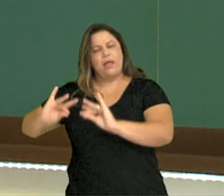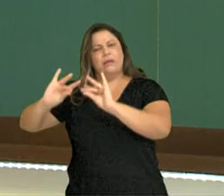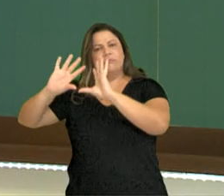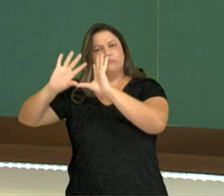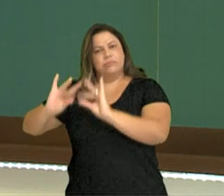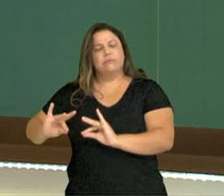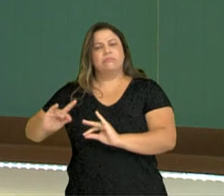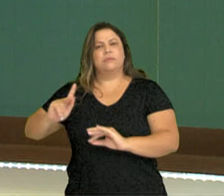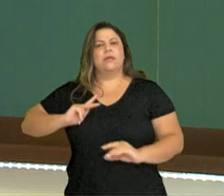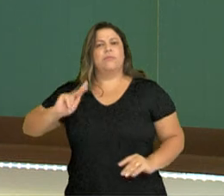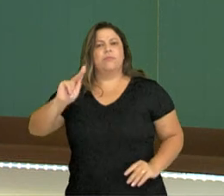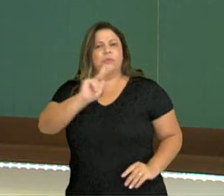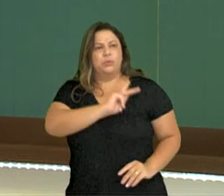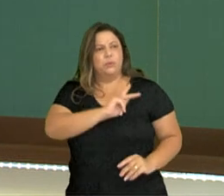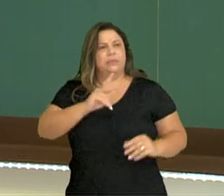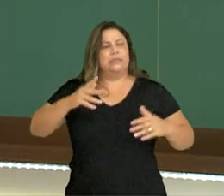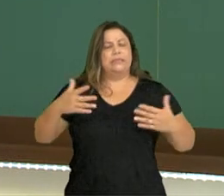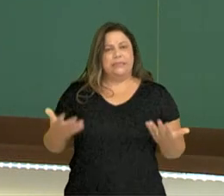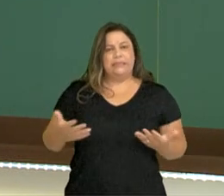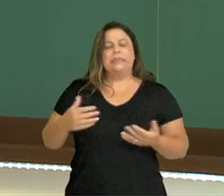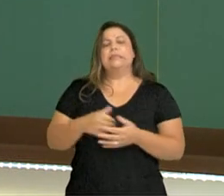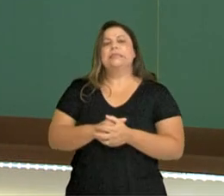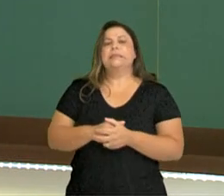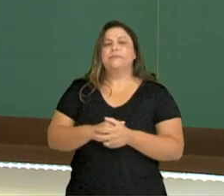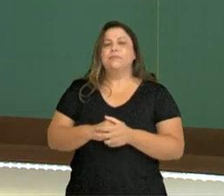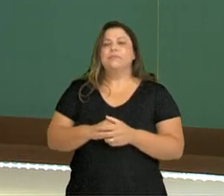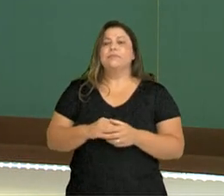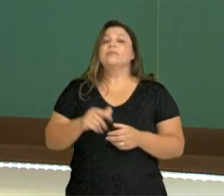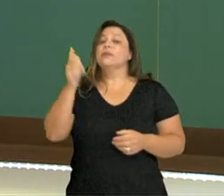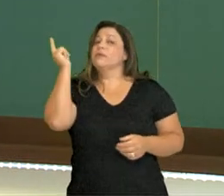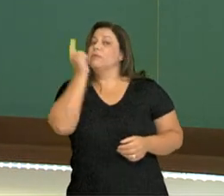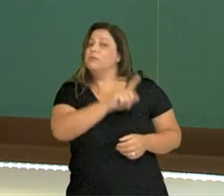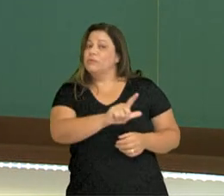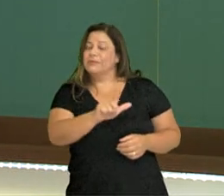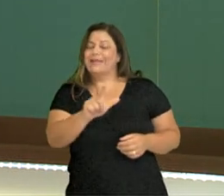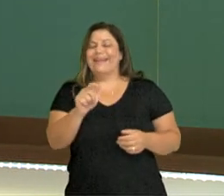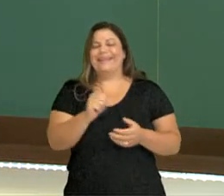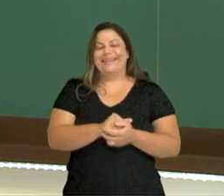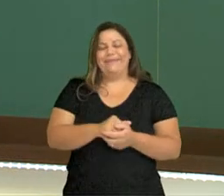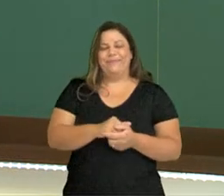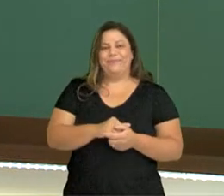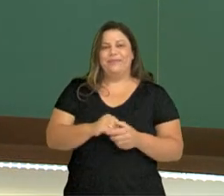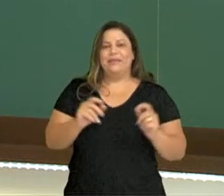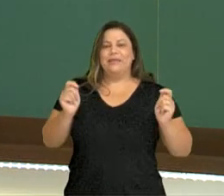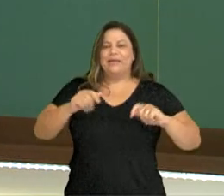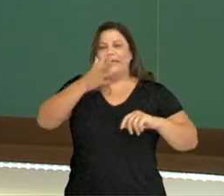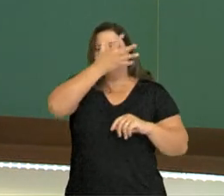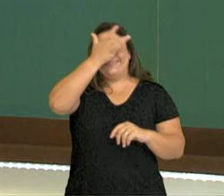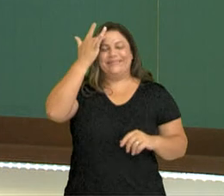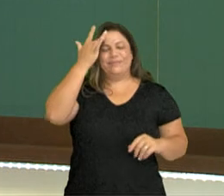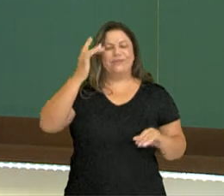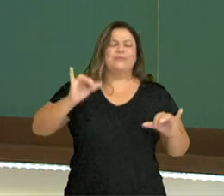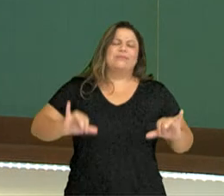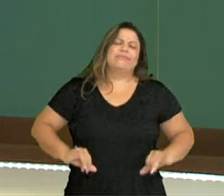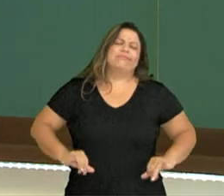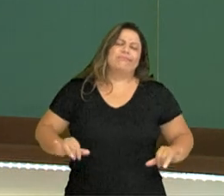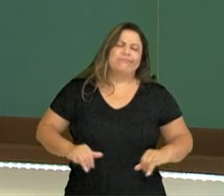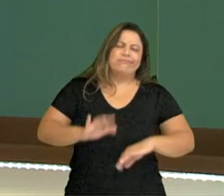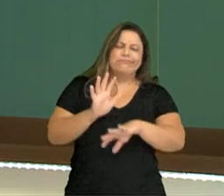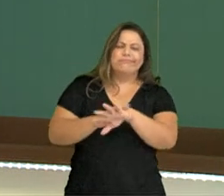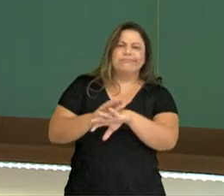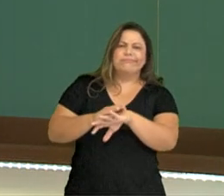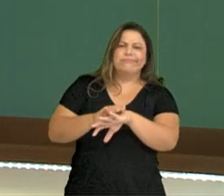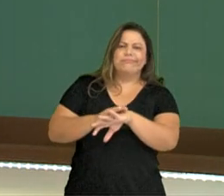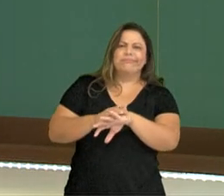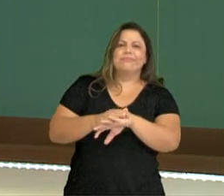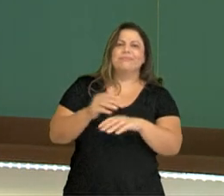ela acaba sintetizando a insulina. E eles conseguem, então, pegar a insulina, né? E essas pessoas que sofrem, né, dessa doença acabam sendo beneficiadas